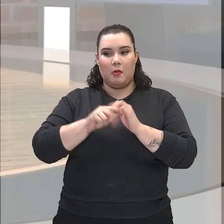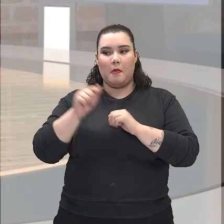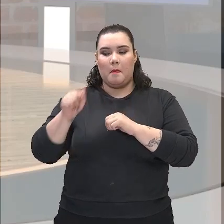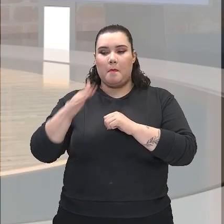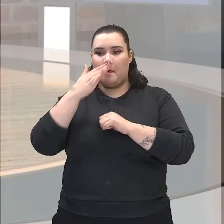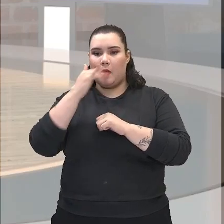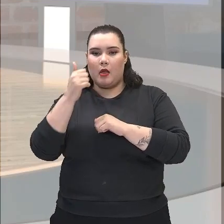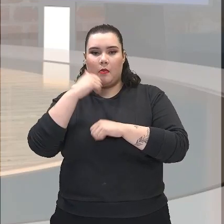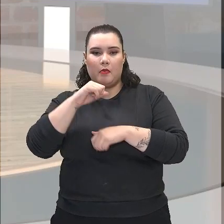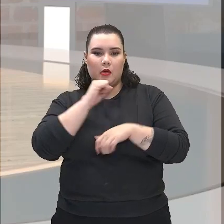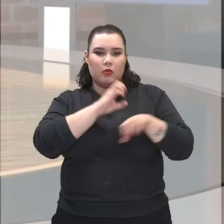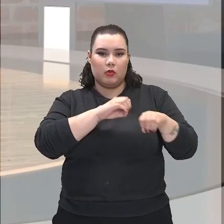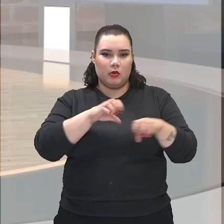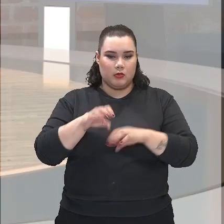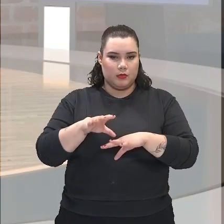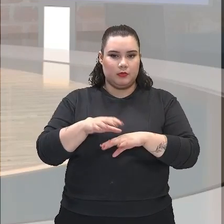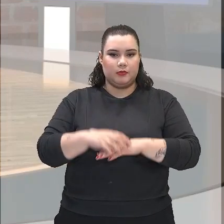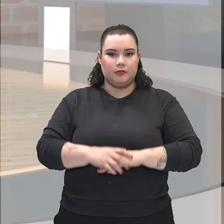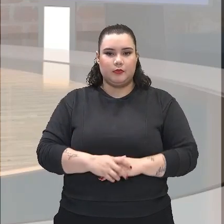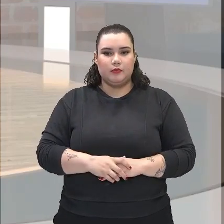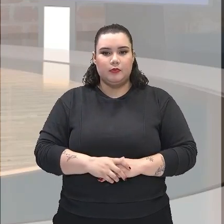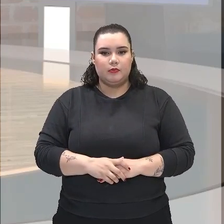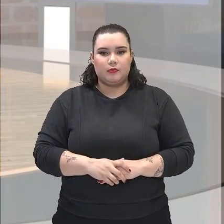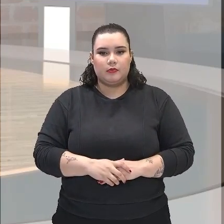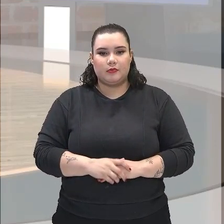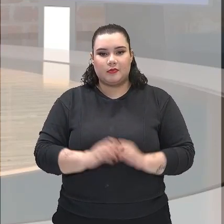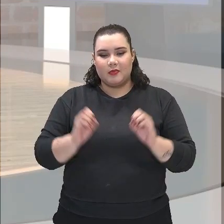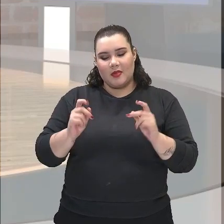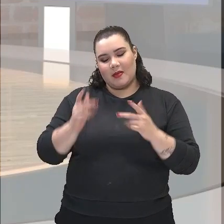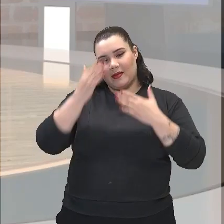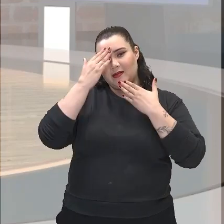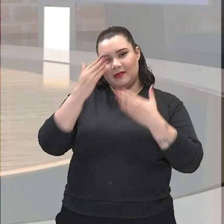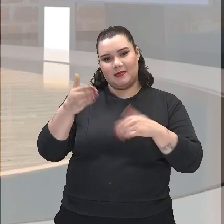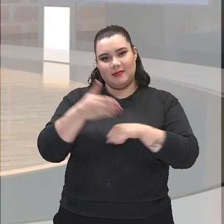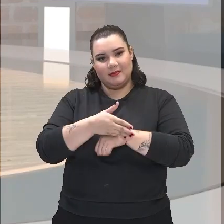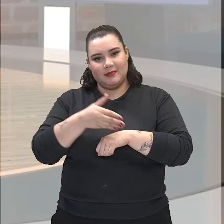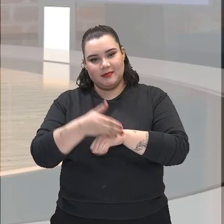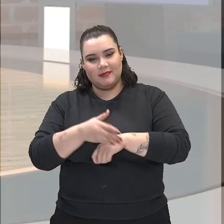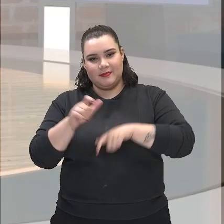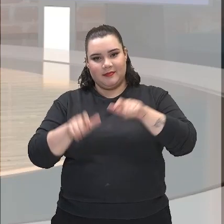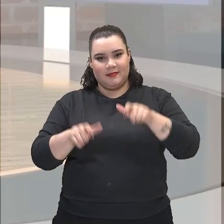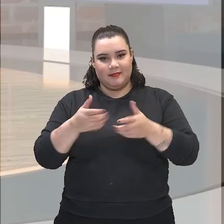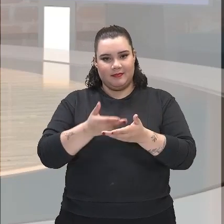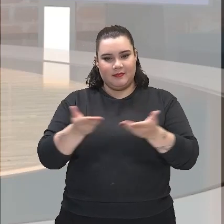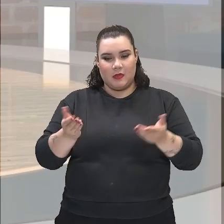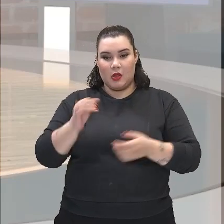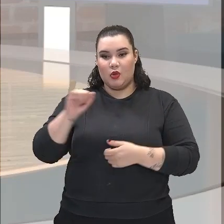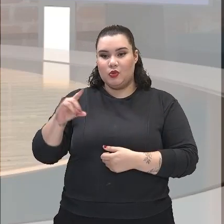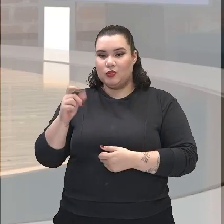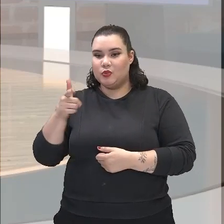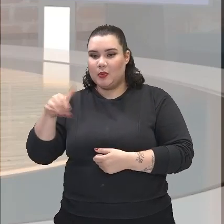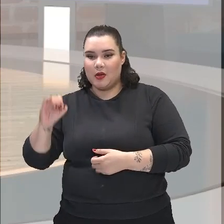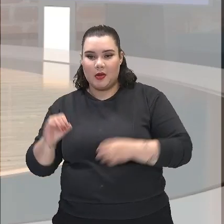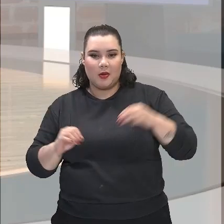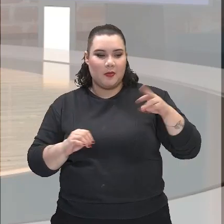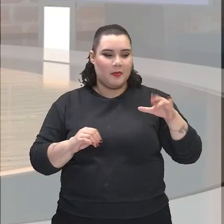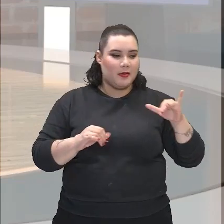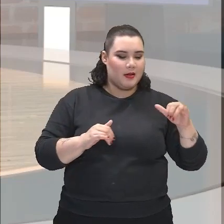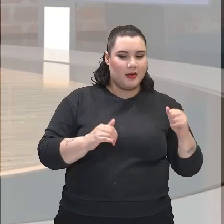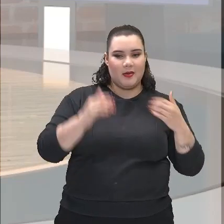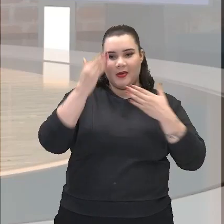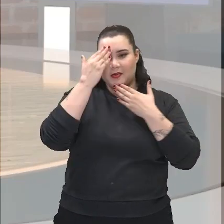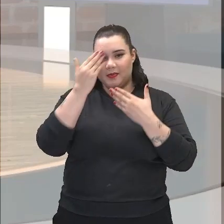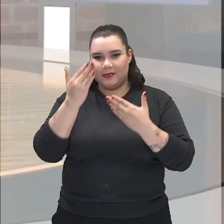e educadores. Muito bem, agradeço a participação de todos. João, muito obrigado. Obrigado,